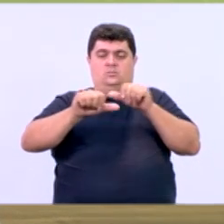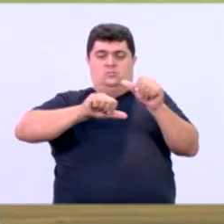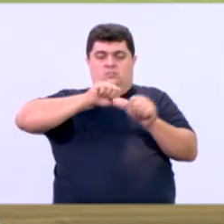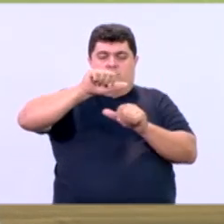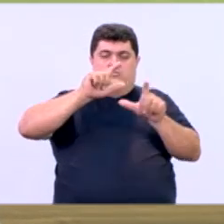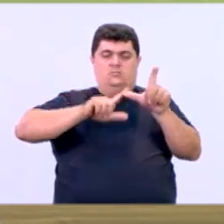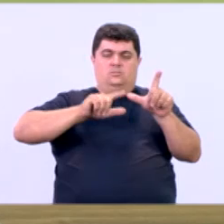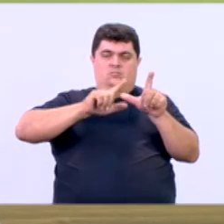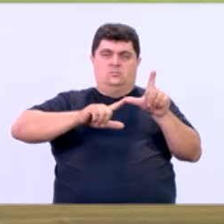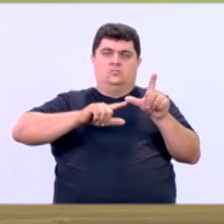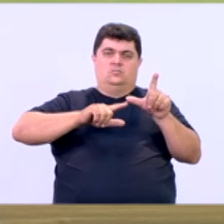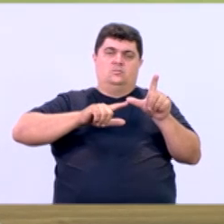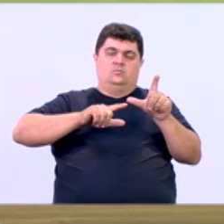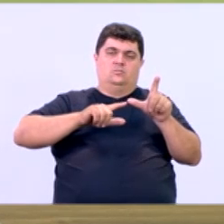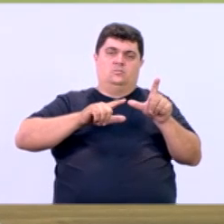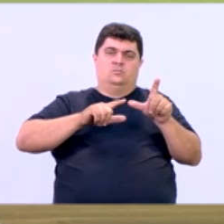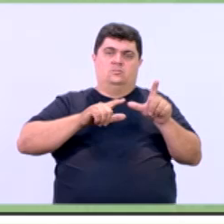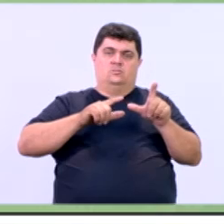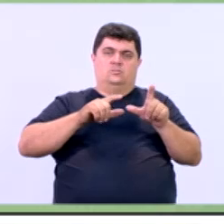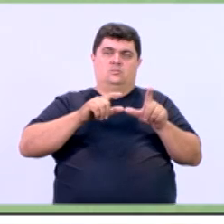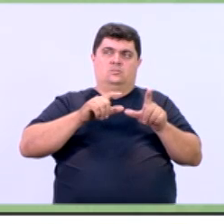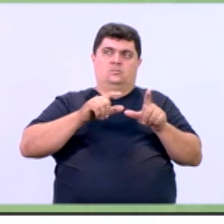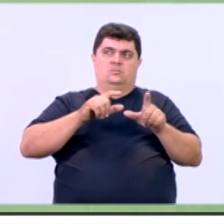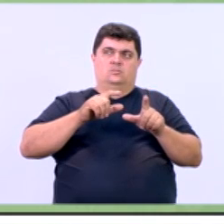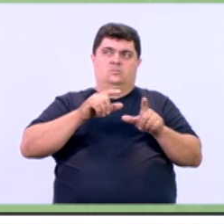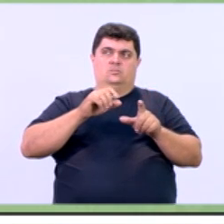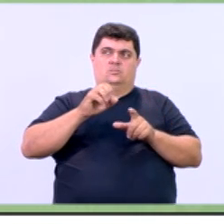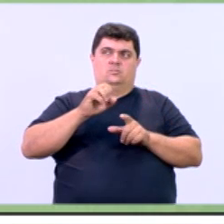fonte. Se nós tivéssemos lá